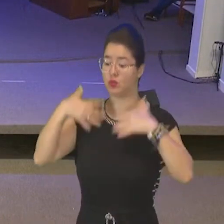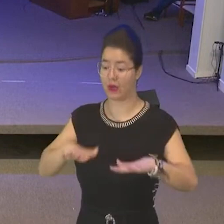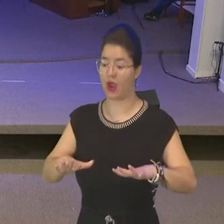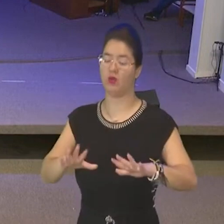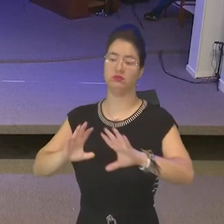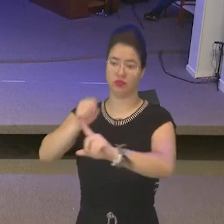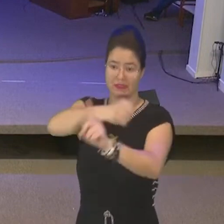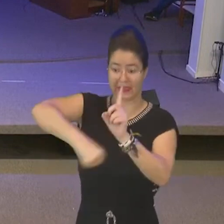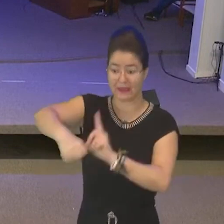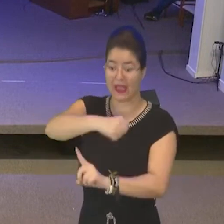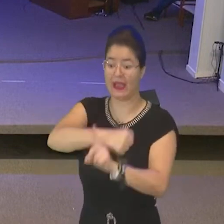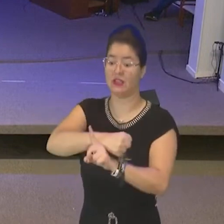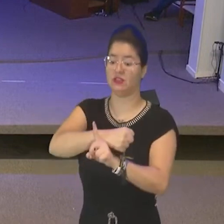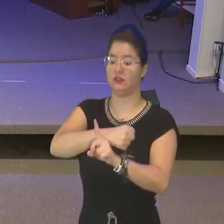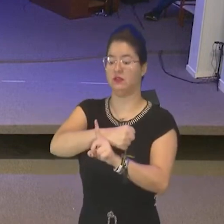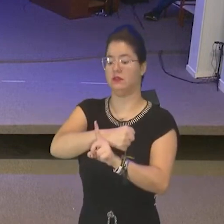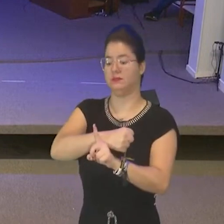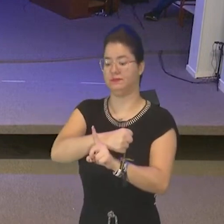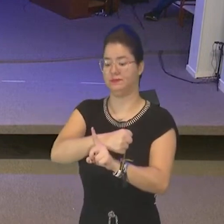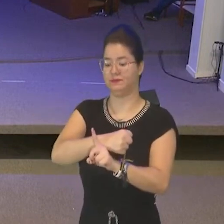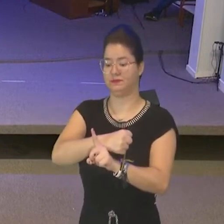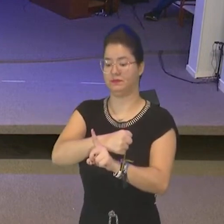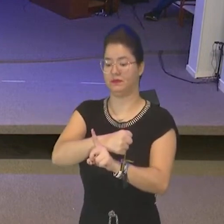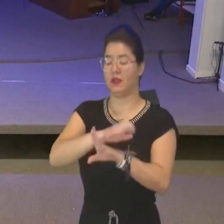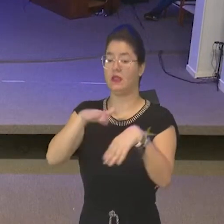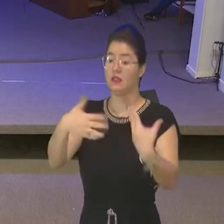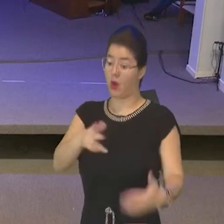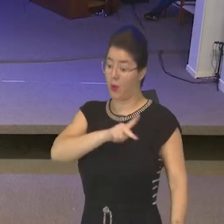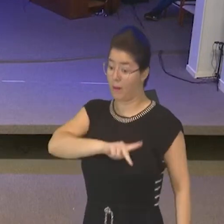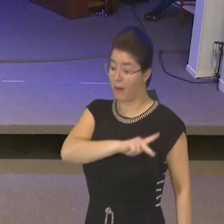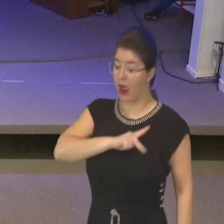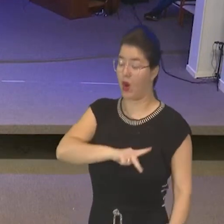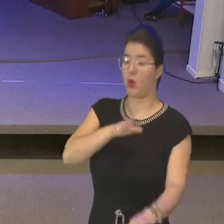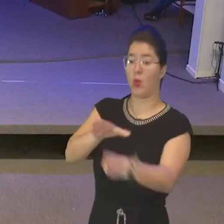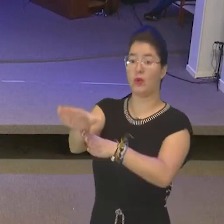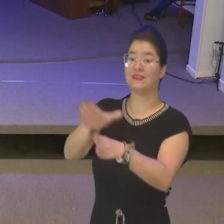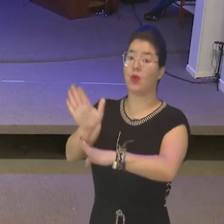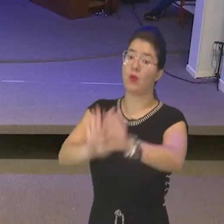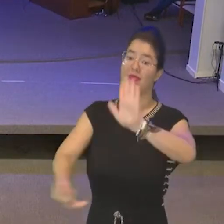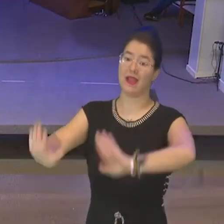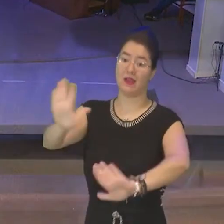é neste acontecer que Paulo então nos alerta: cuidado.